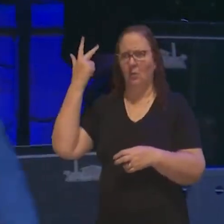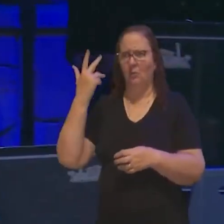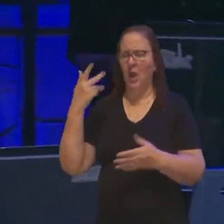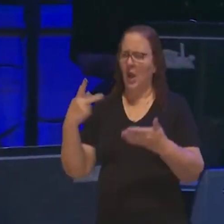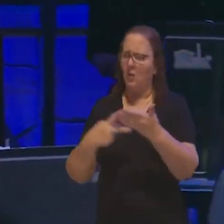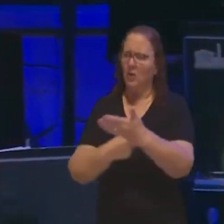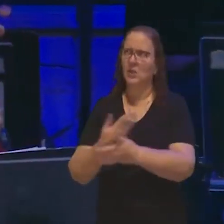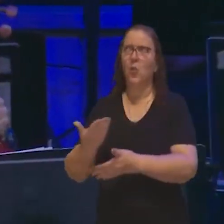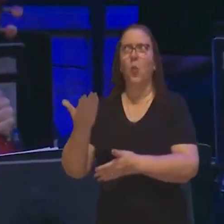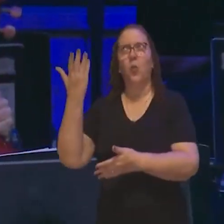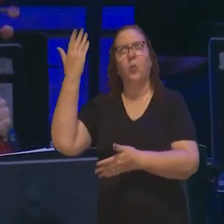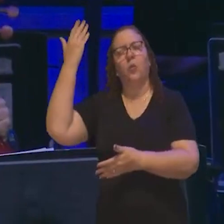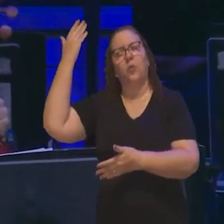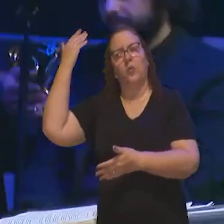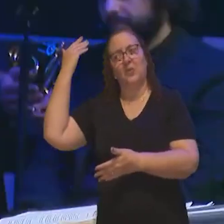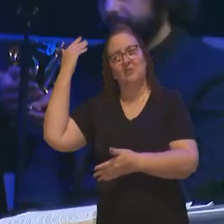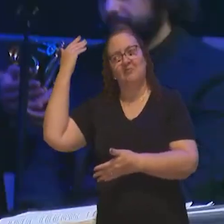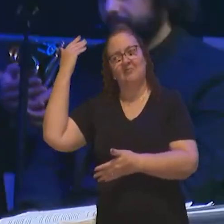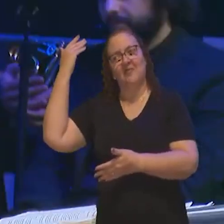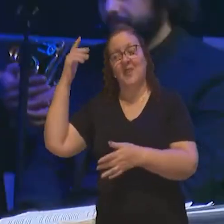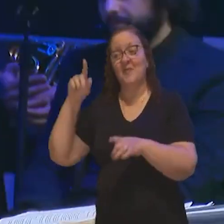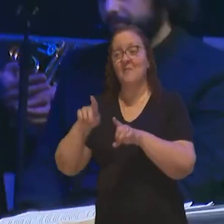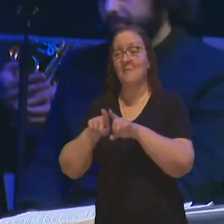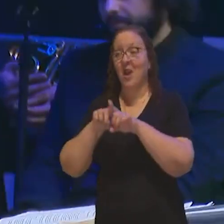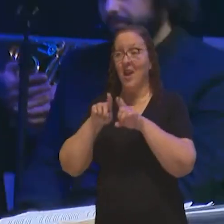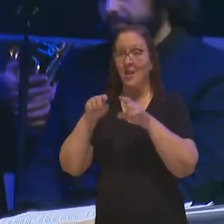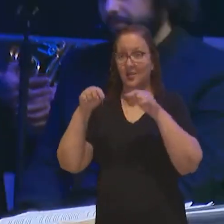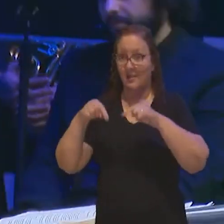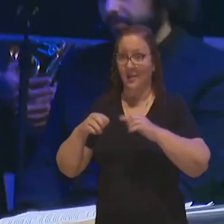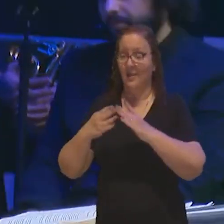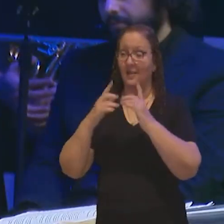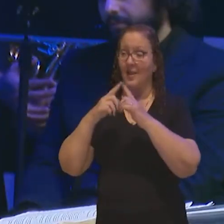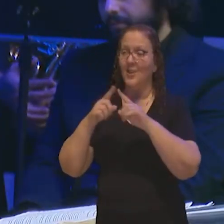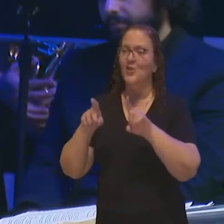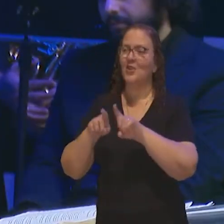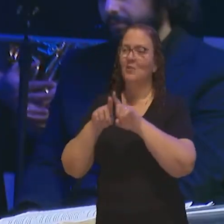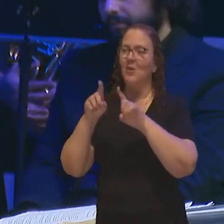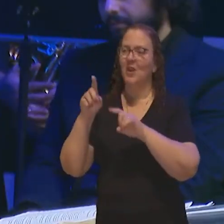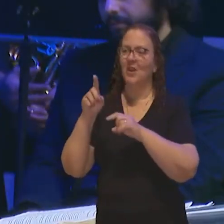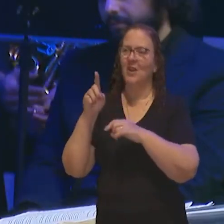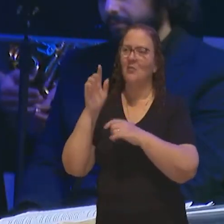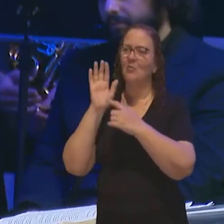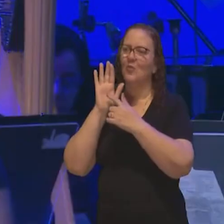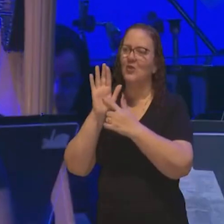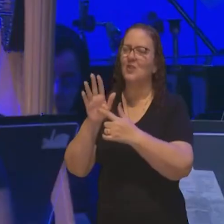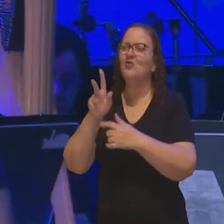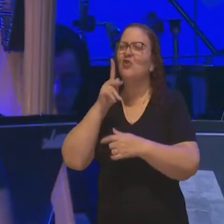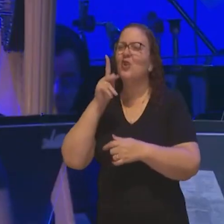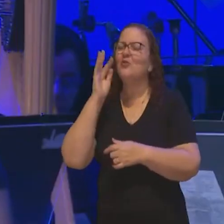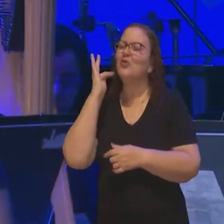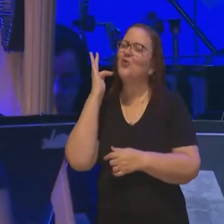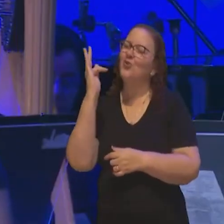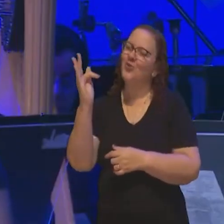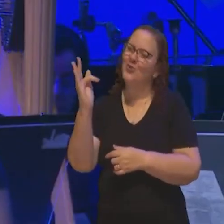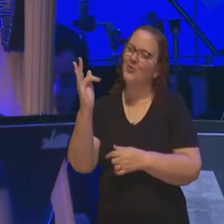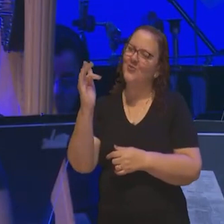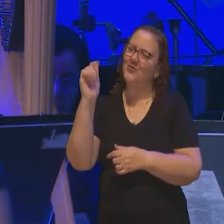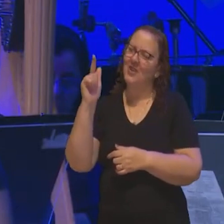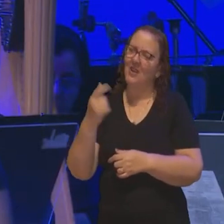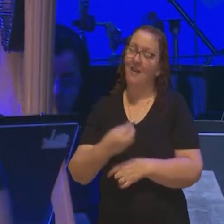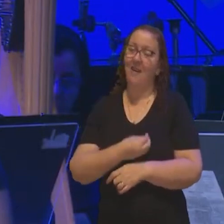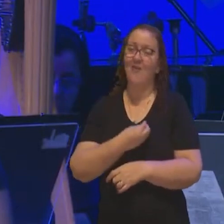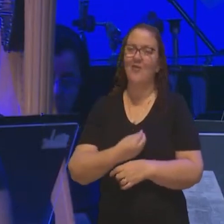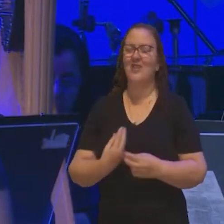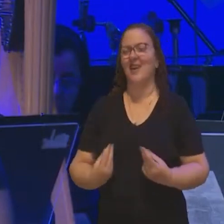Mas nós anunciamos também o futuro. A vida eterna com Cristo. A presença